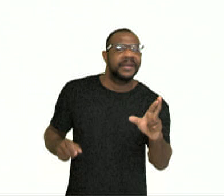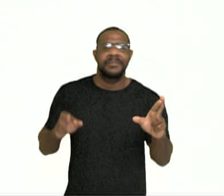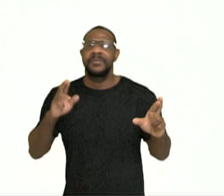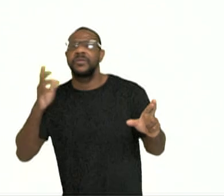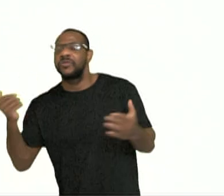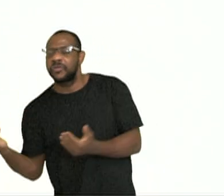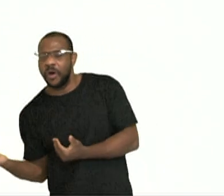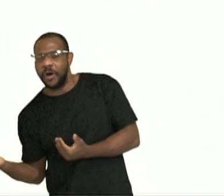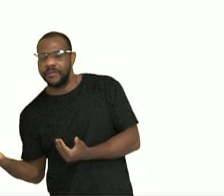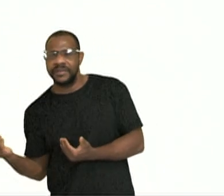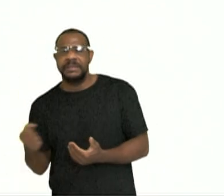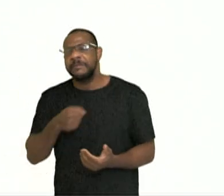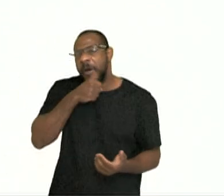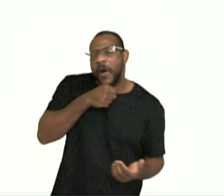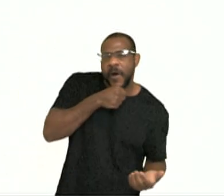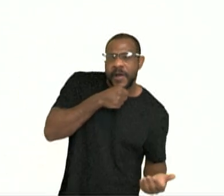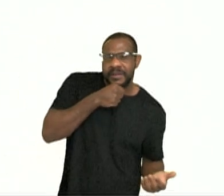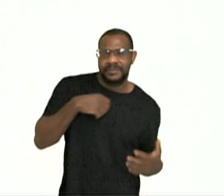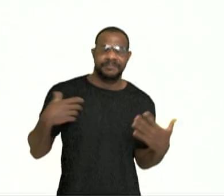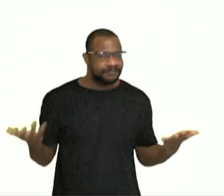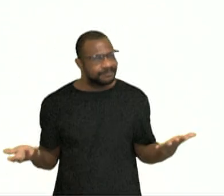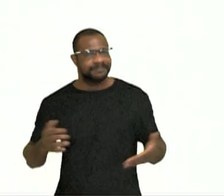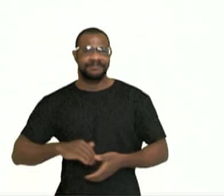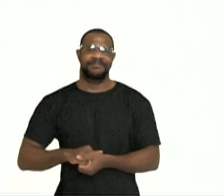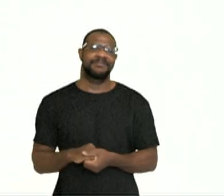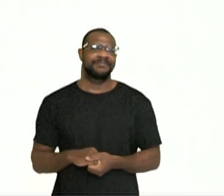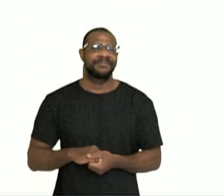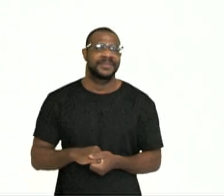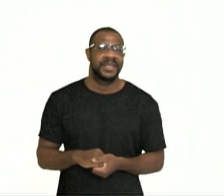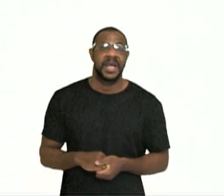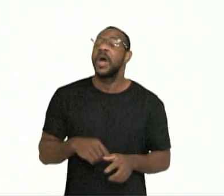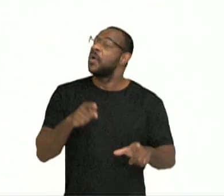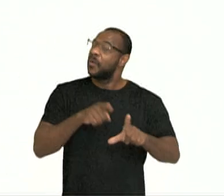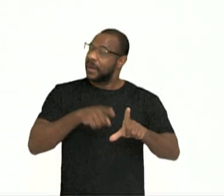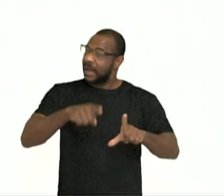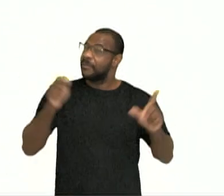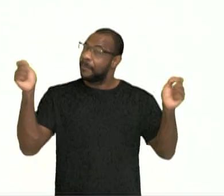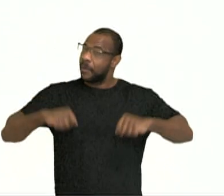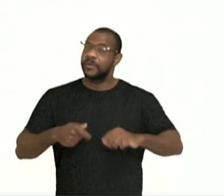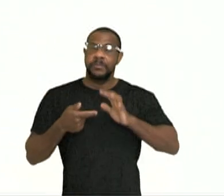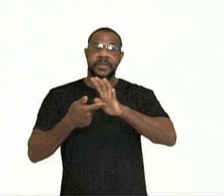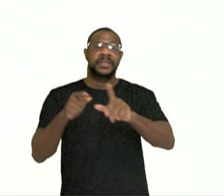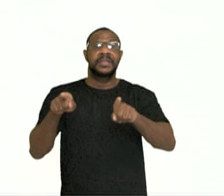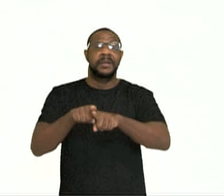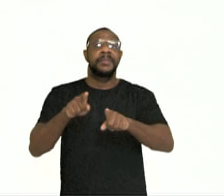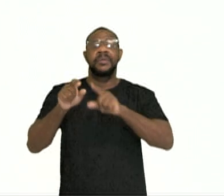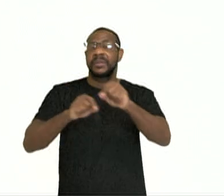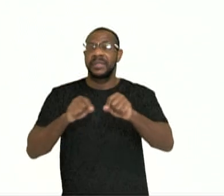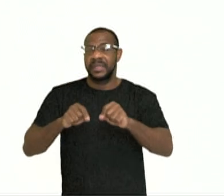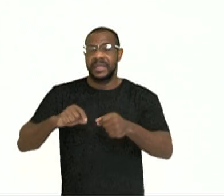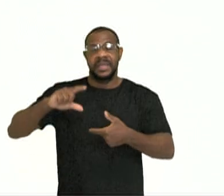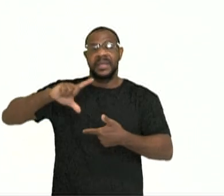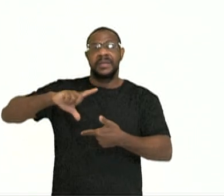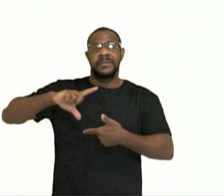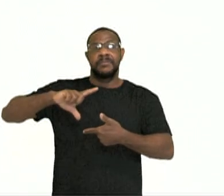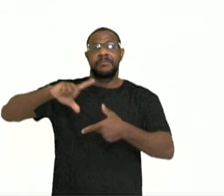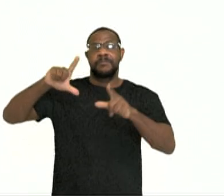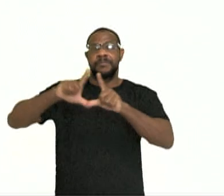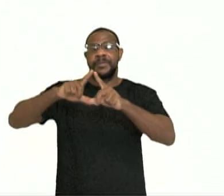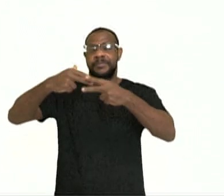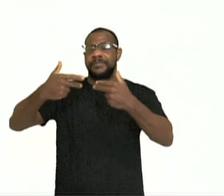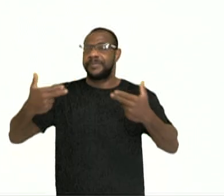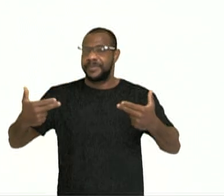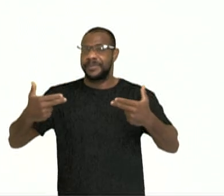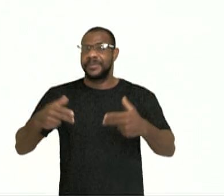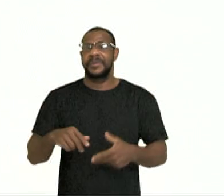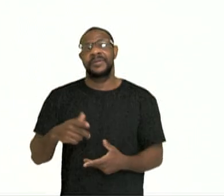Jovens, idosos e assim por diante. Um gráfico ele pode ser representado em forma de figuras geométricas, como mencionado,